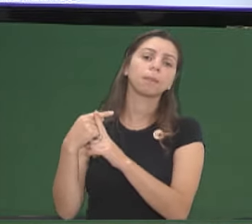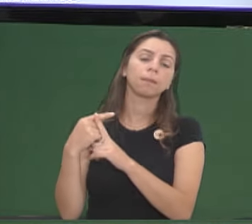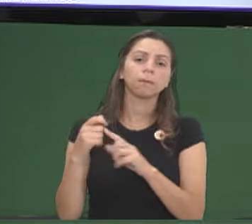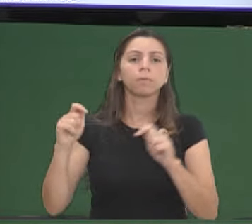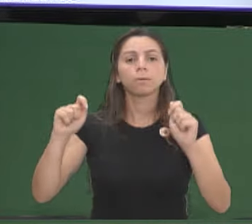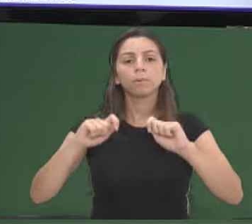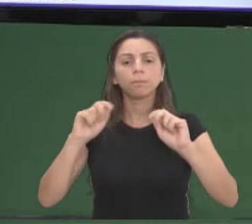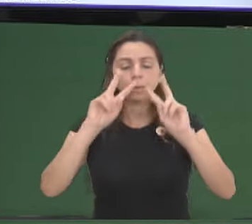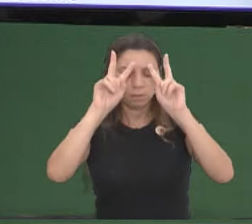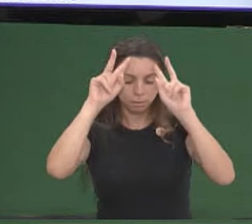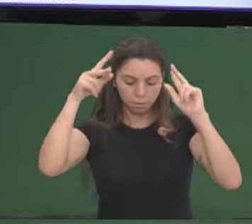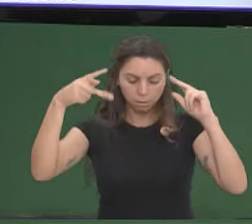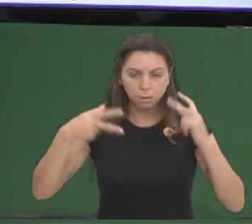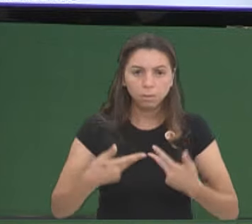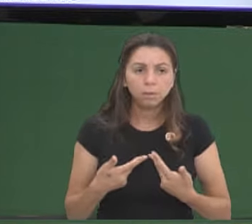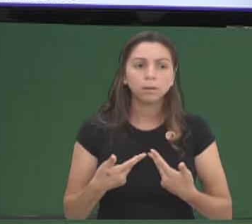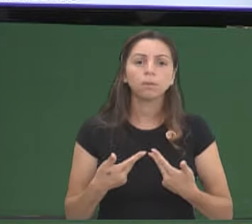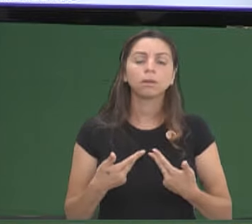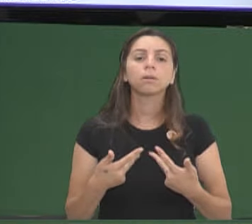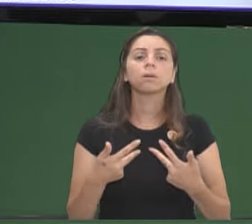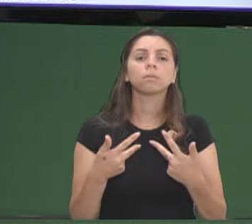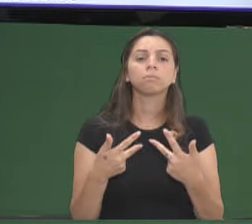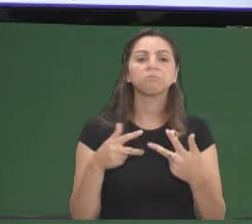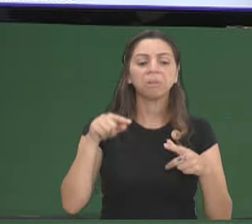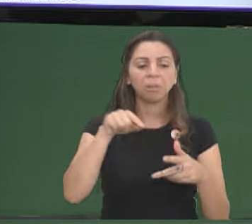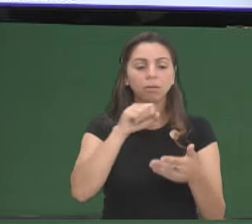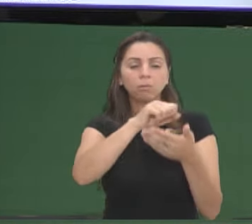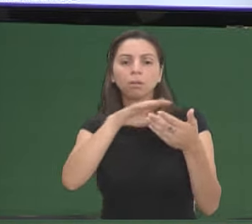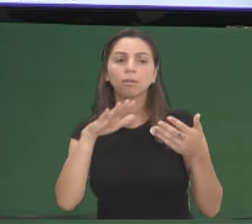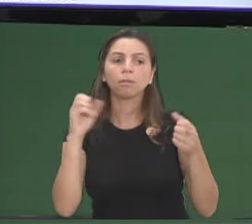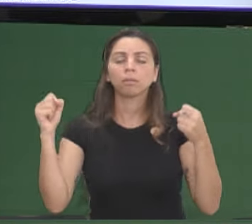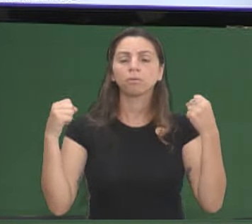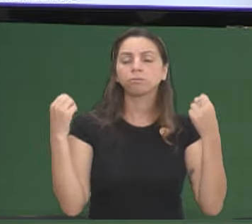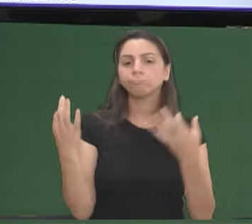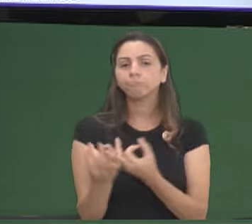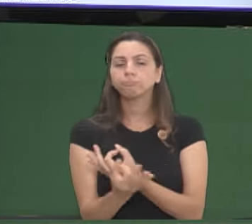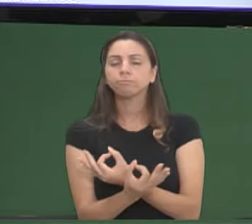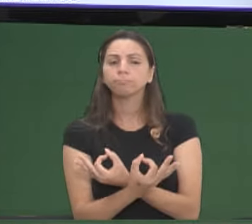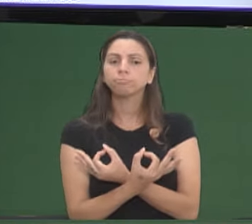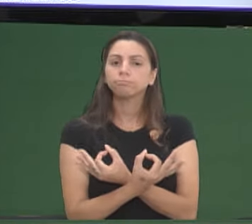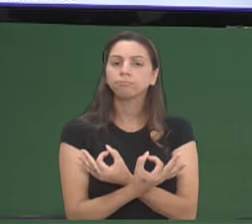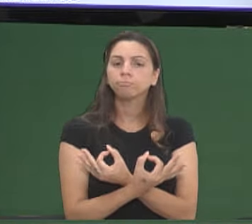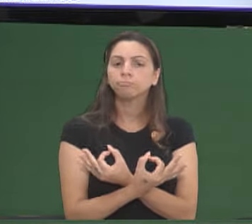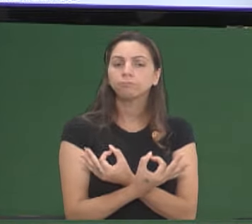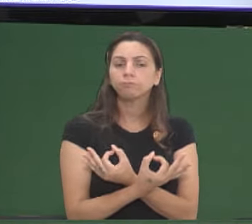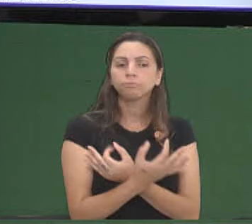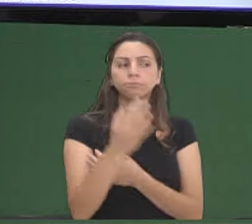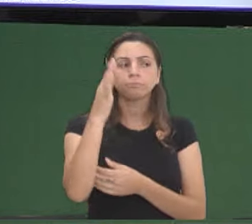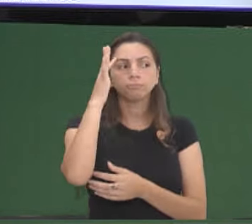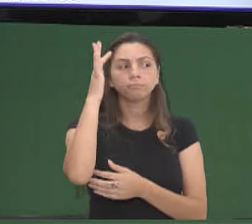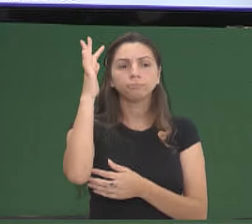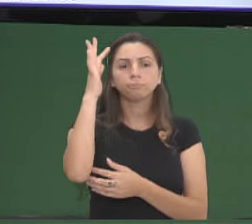para dentro, e essas atividades favorecem isso, o relaxamento, meditação,